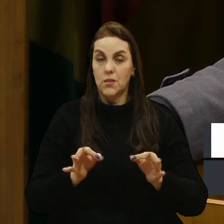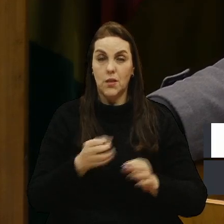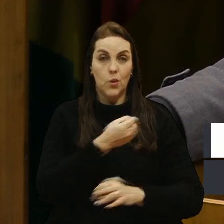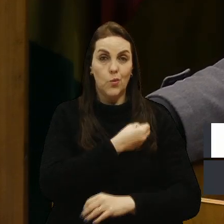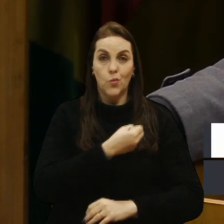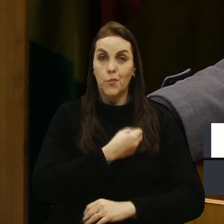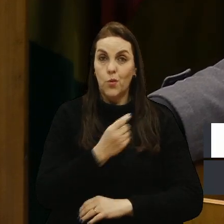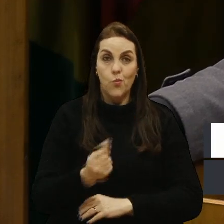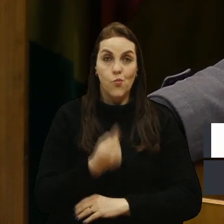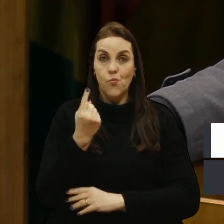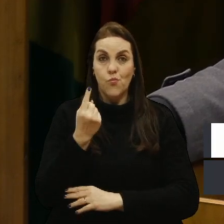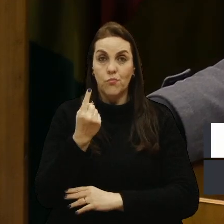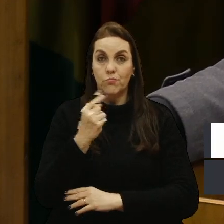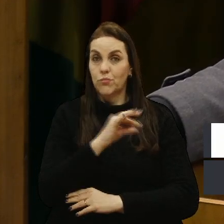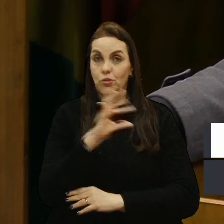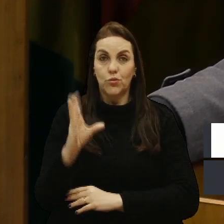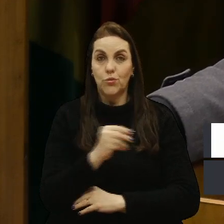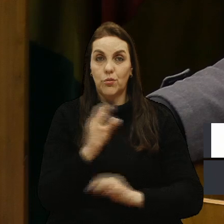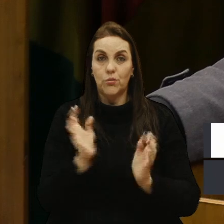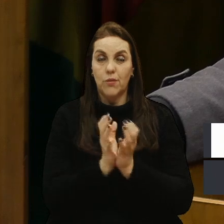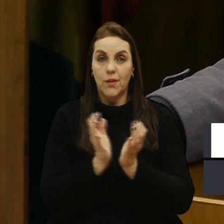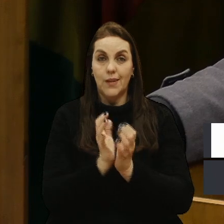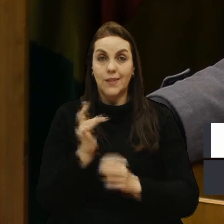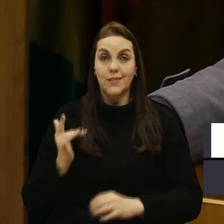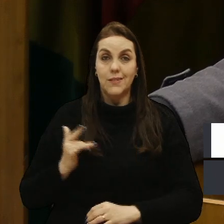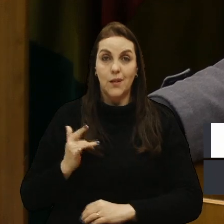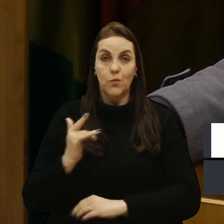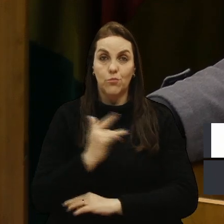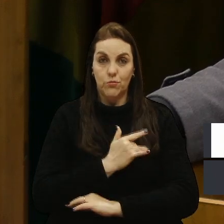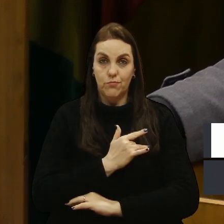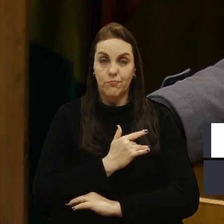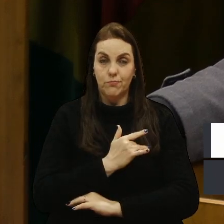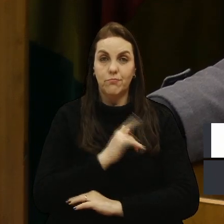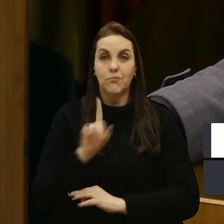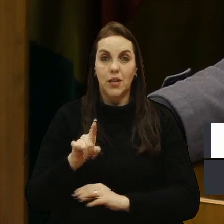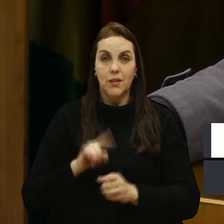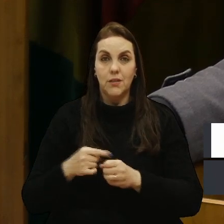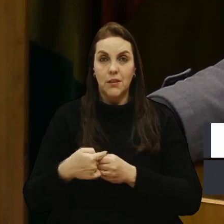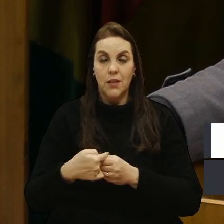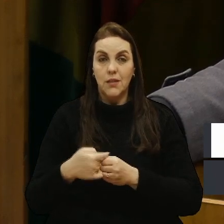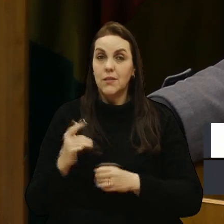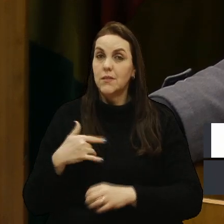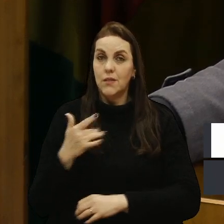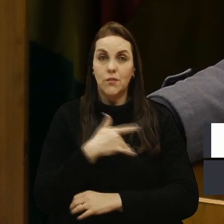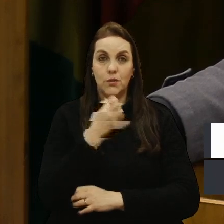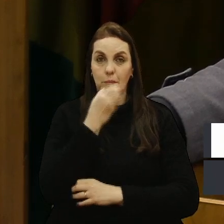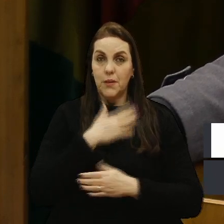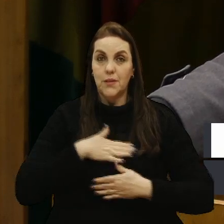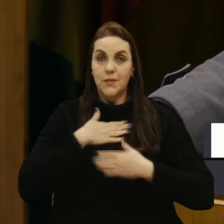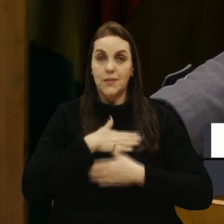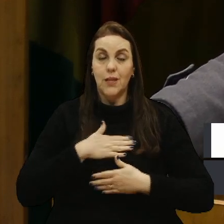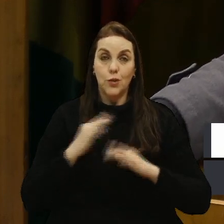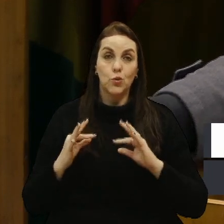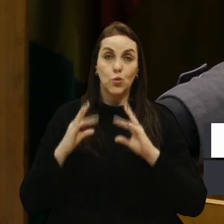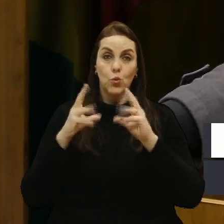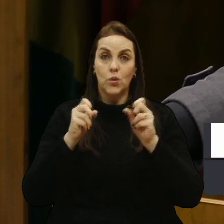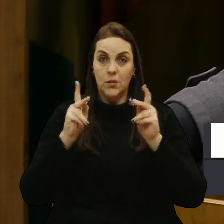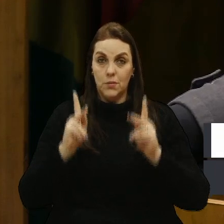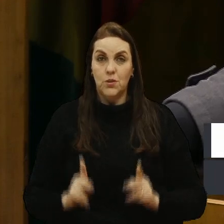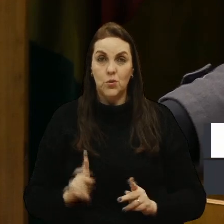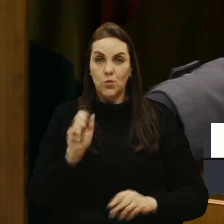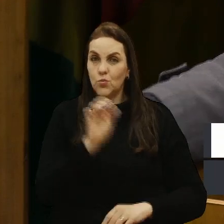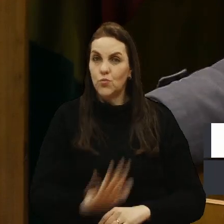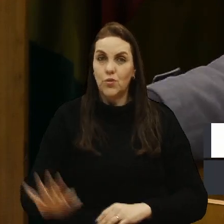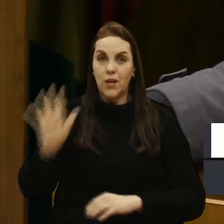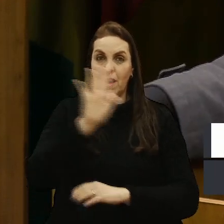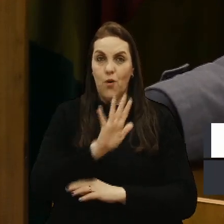os colegas aqui, que é a saúde do nosso município. E não só do nosso município, é a saúde e o bem-estar das pessoas de forma geral. Quando eu digo do município, não